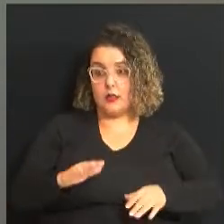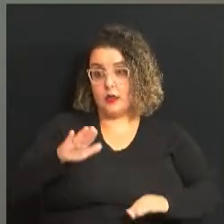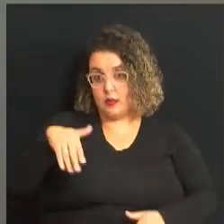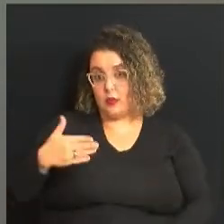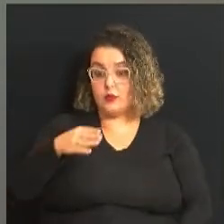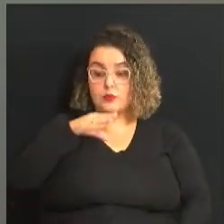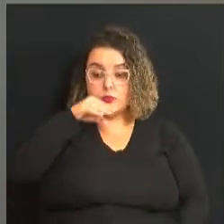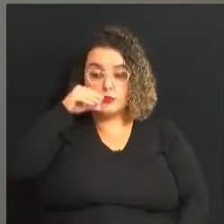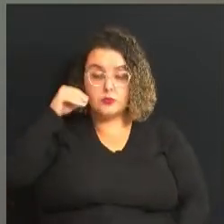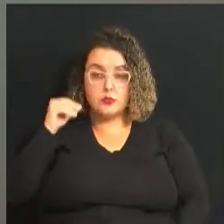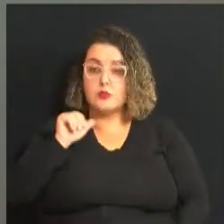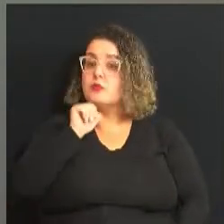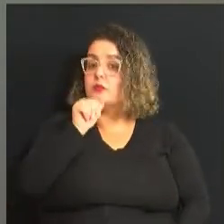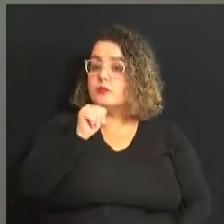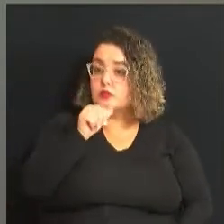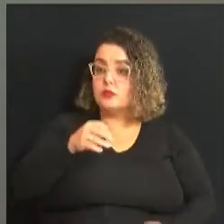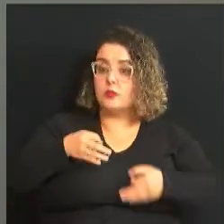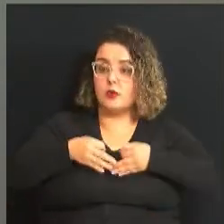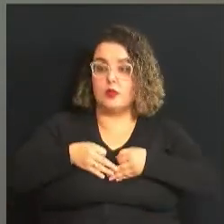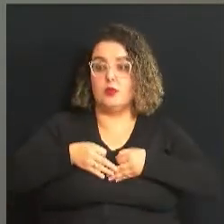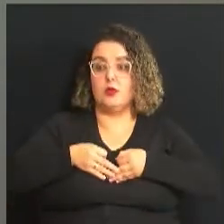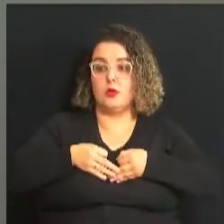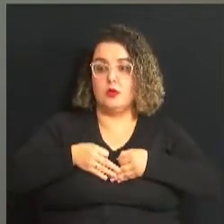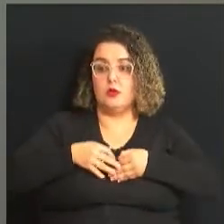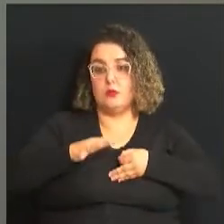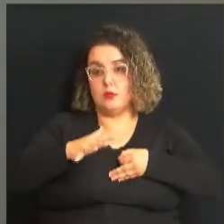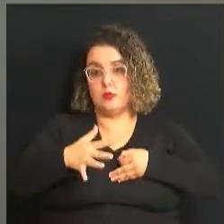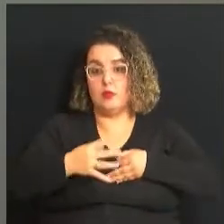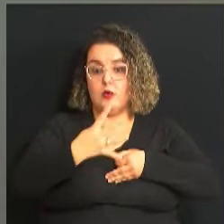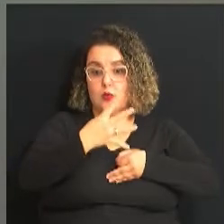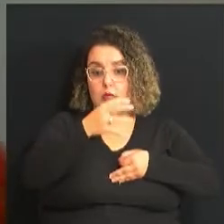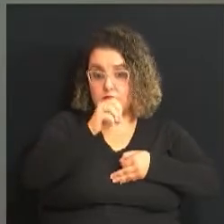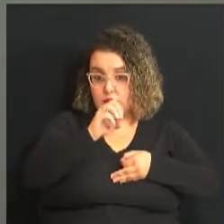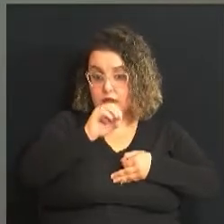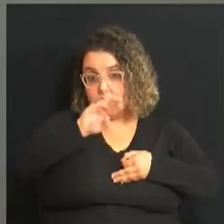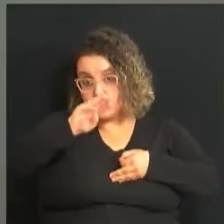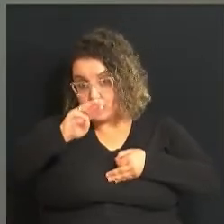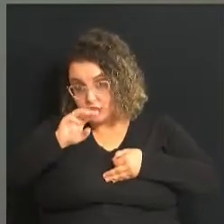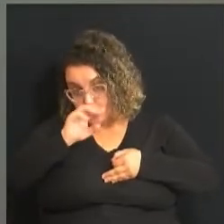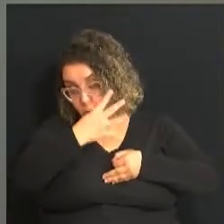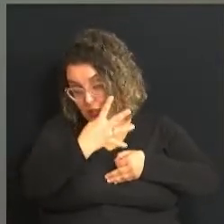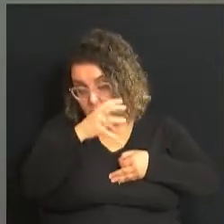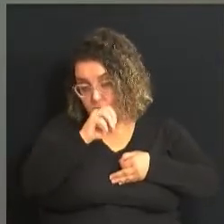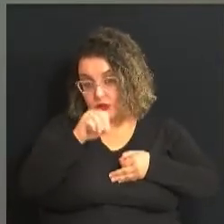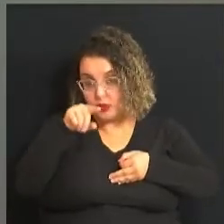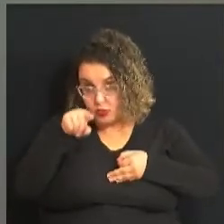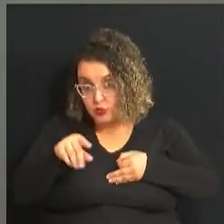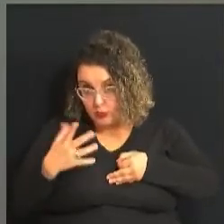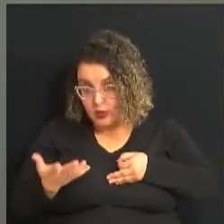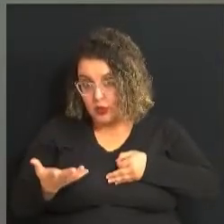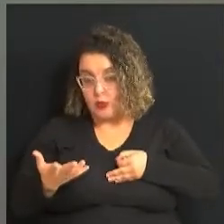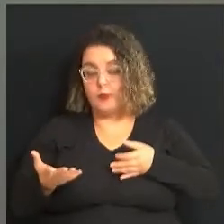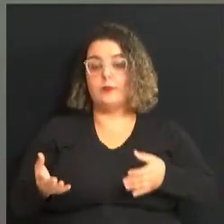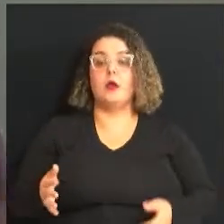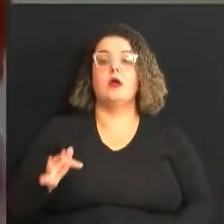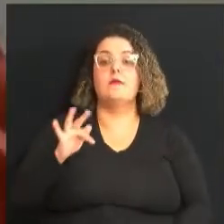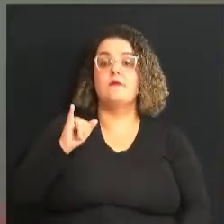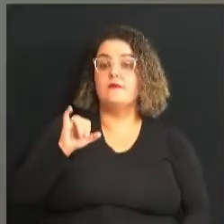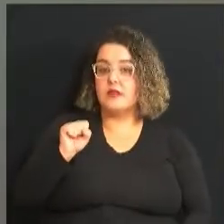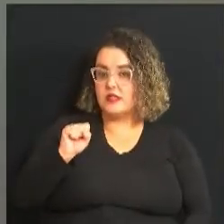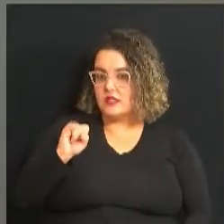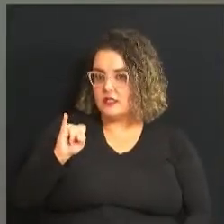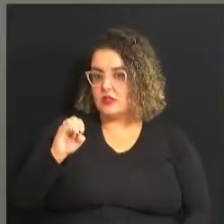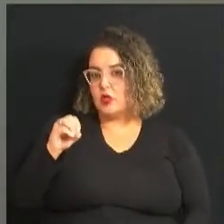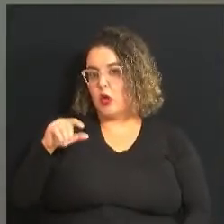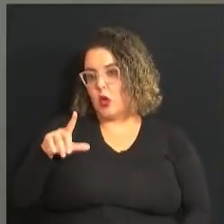a menstruar, a quantidade de óvulos já são por volta de 400 mil. Então, do ponto de vista fisiológico, o melhor período